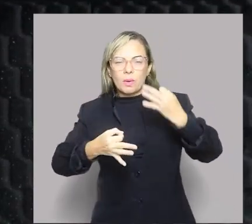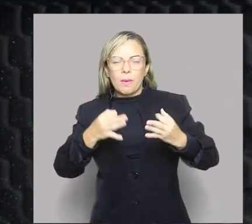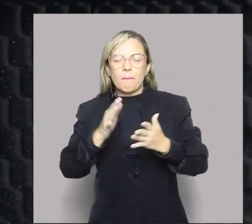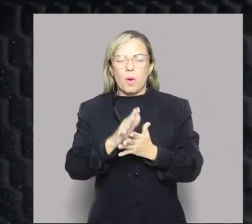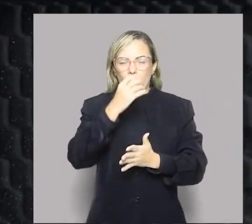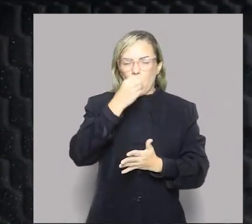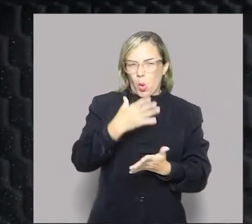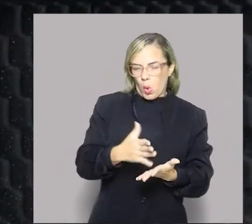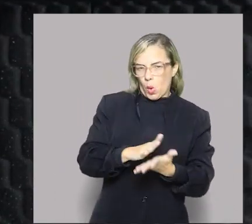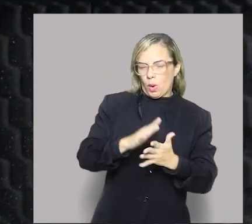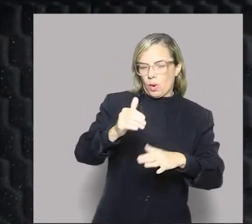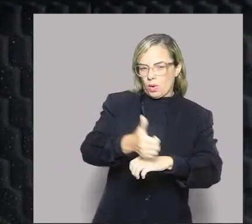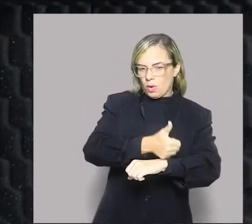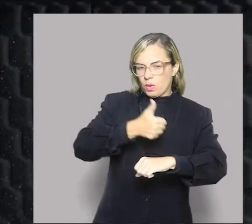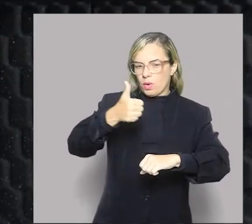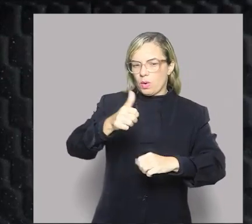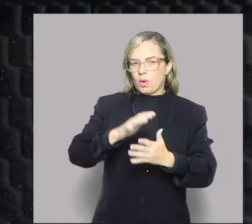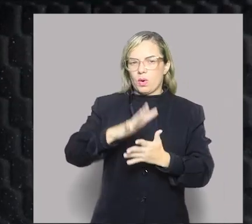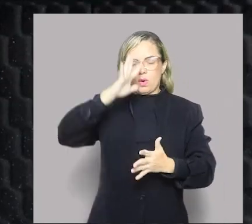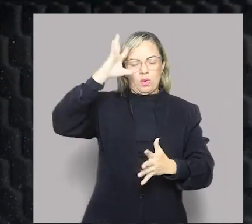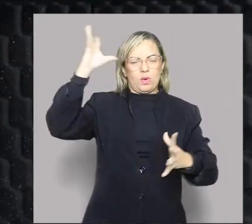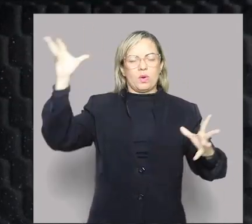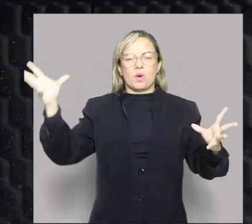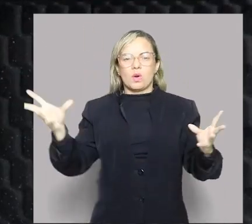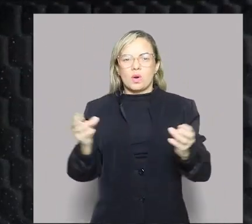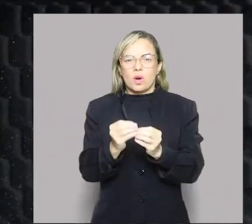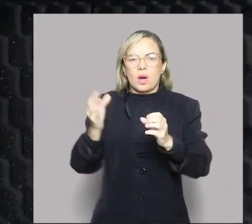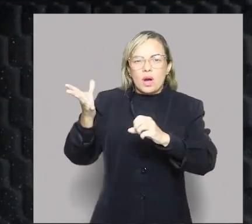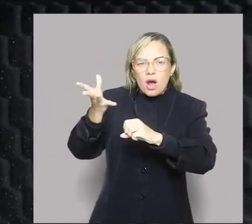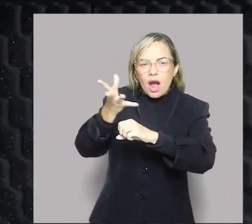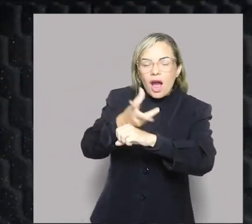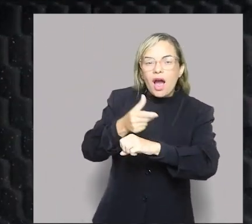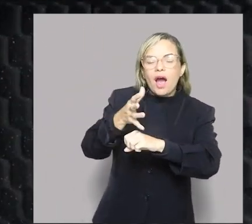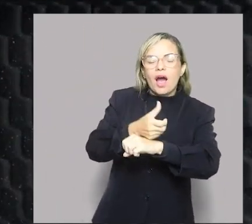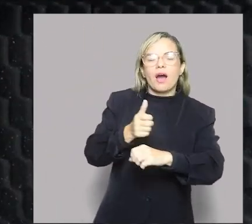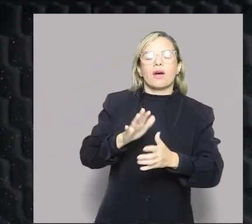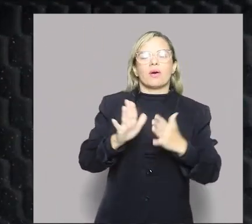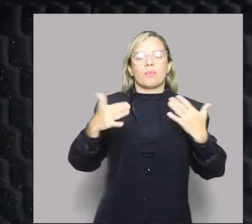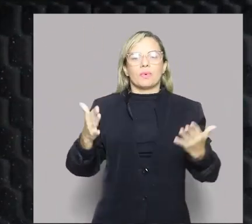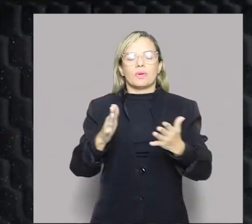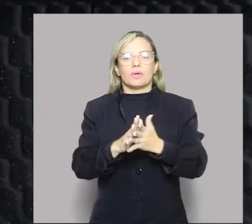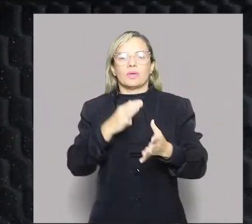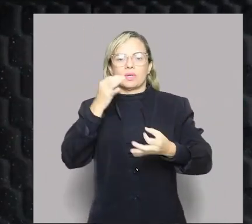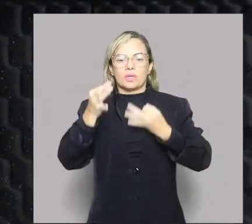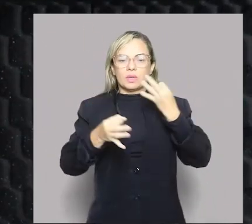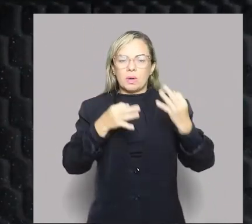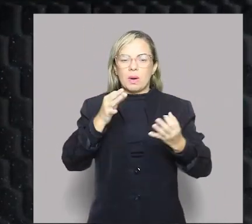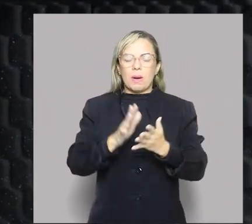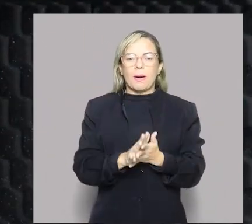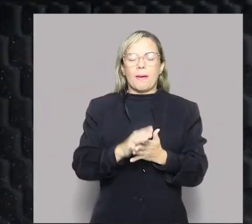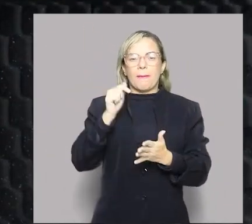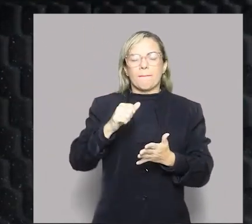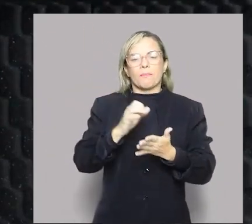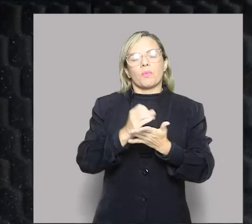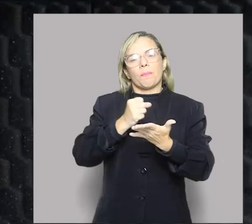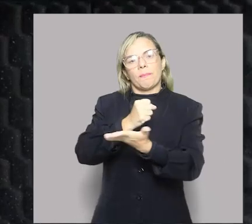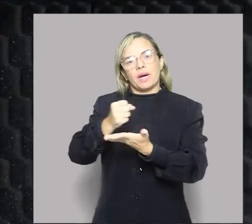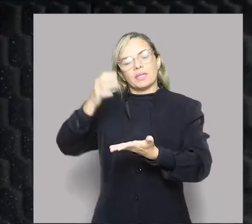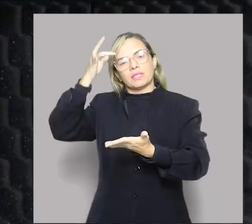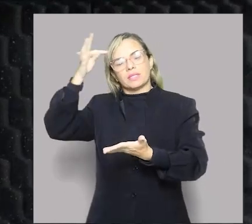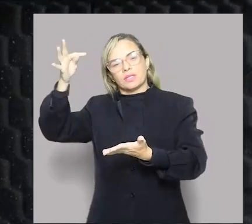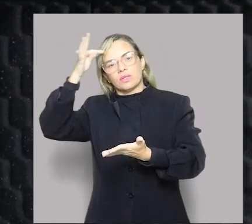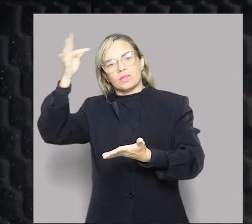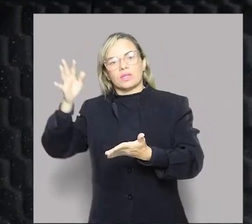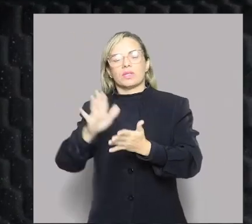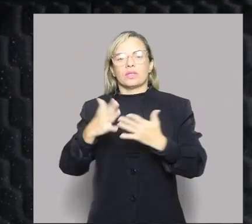um argumento dedutivo, indutivo e, principalmente, um argumento consistente. Existem três